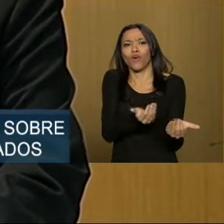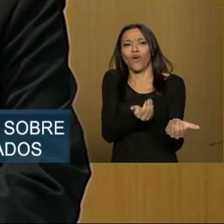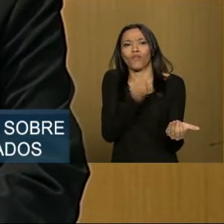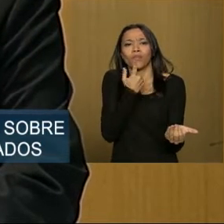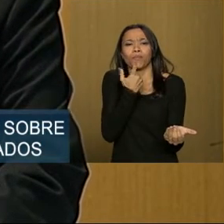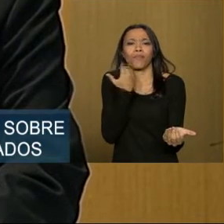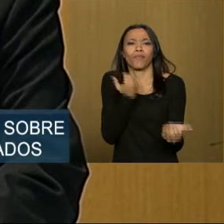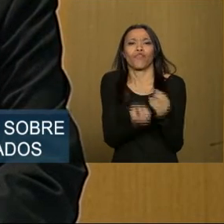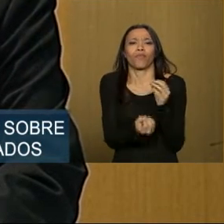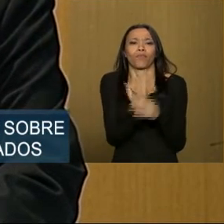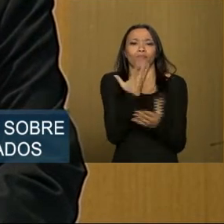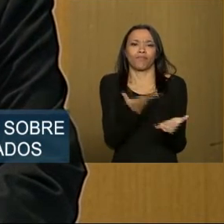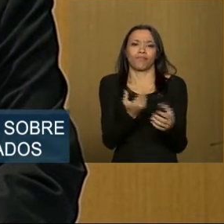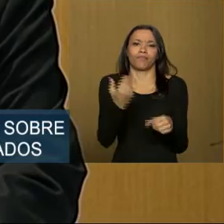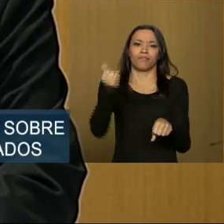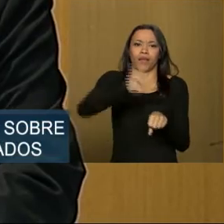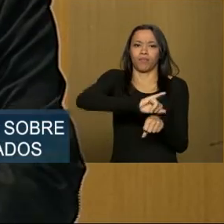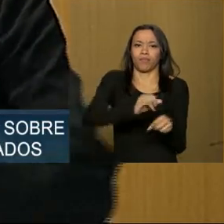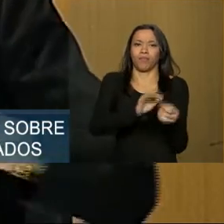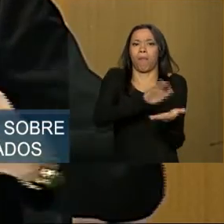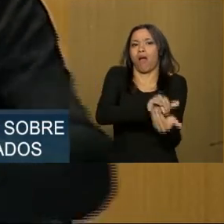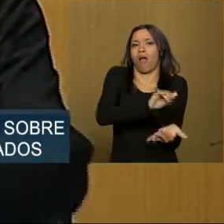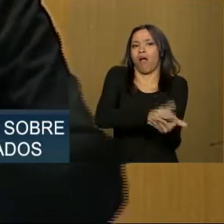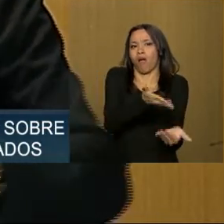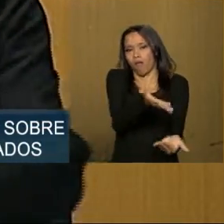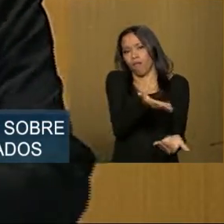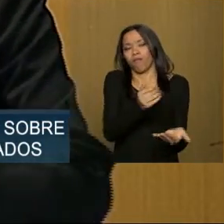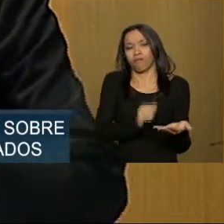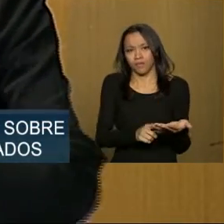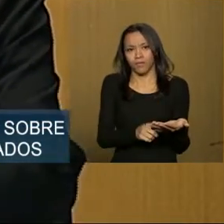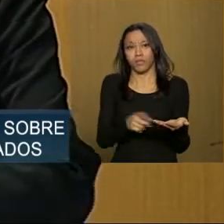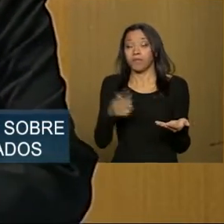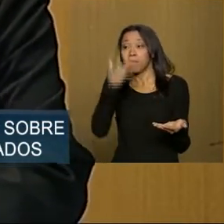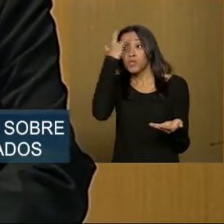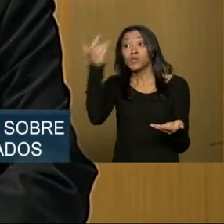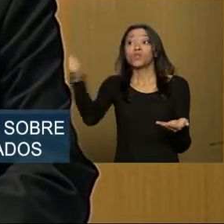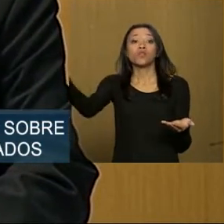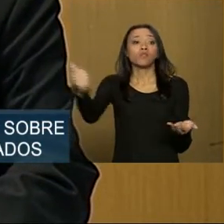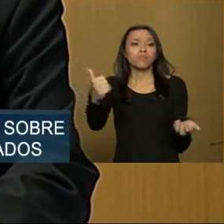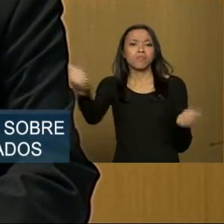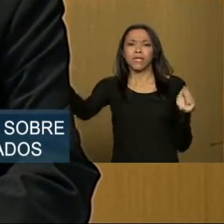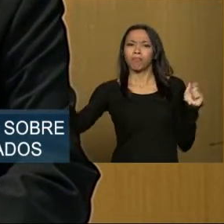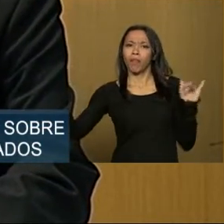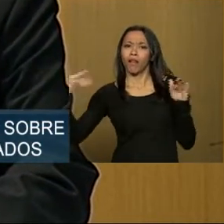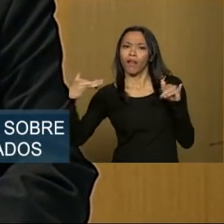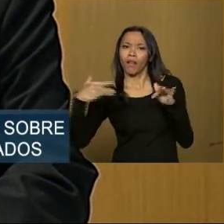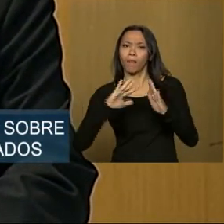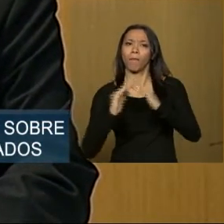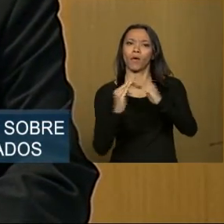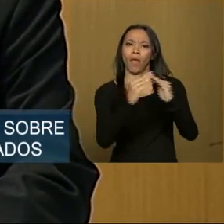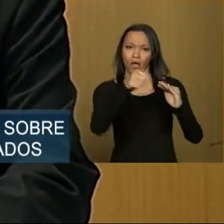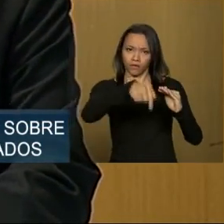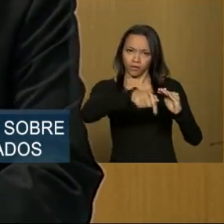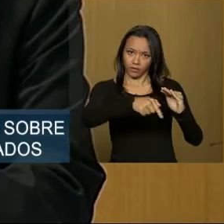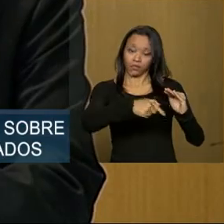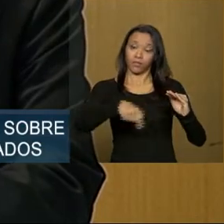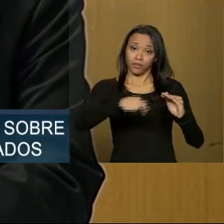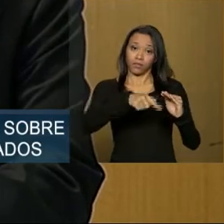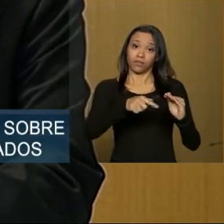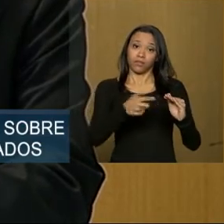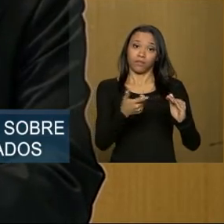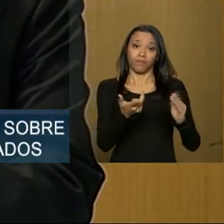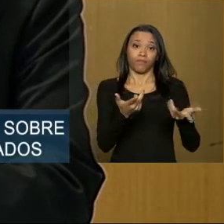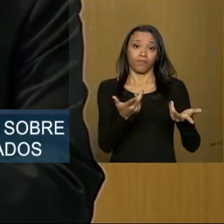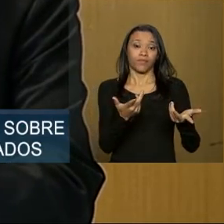recente, também reflexo aí, até de migração de populações jovens, populações